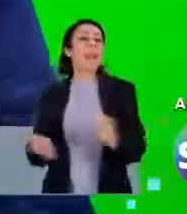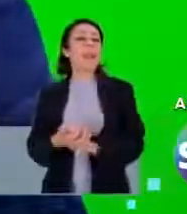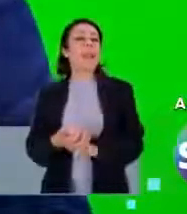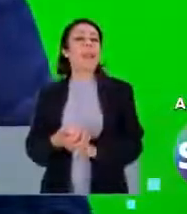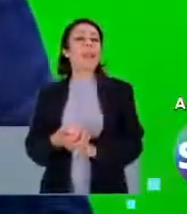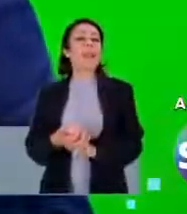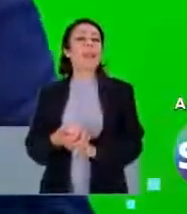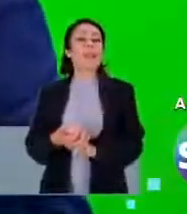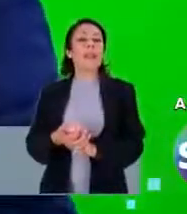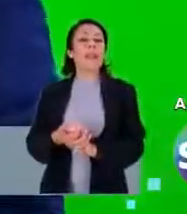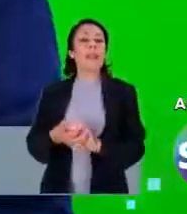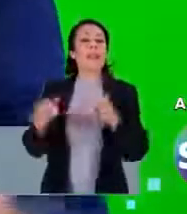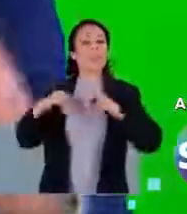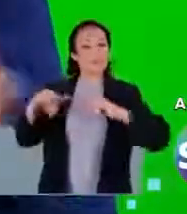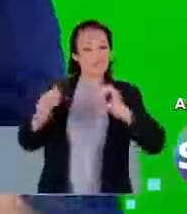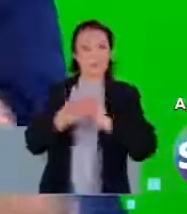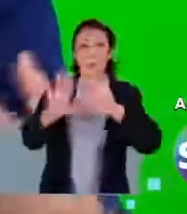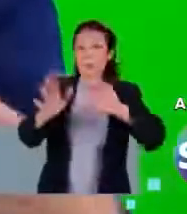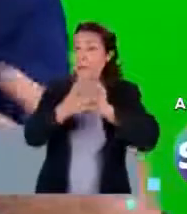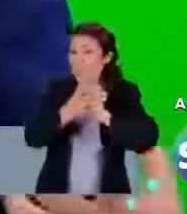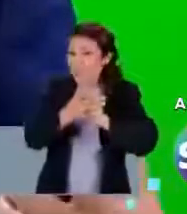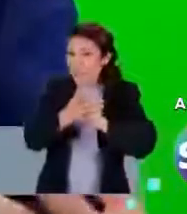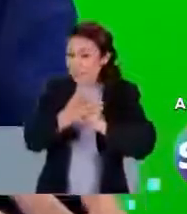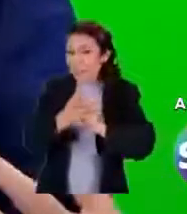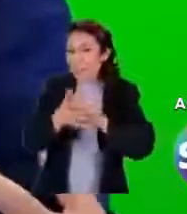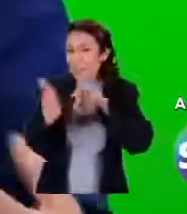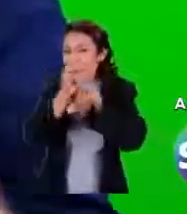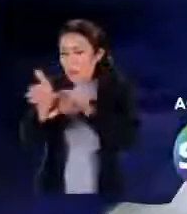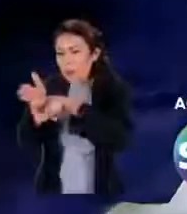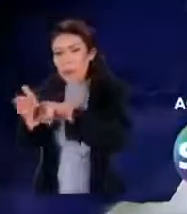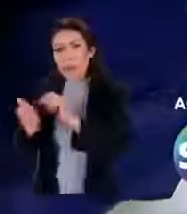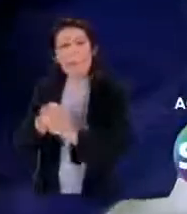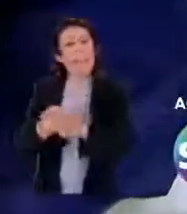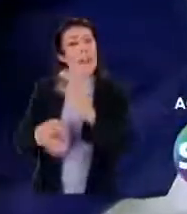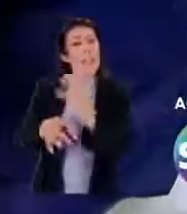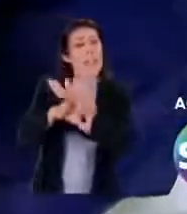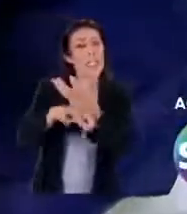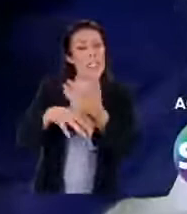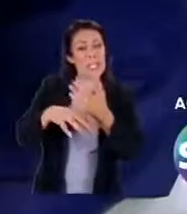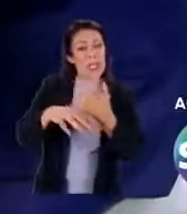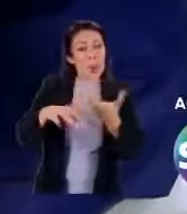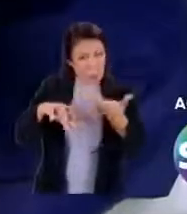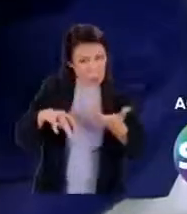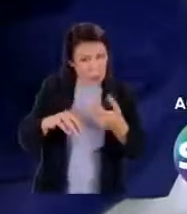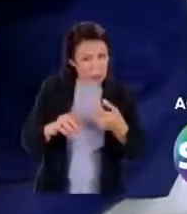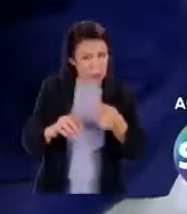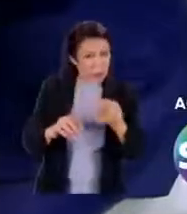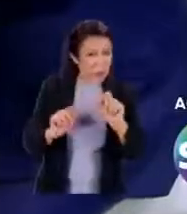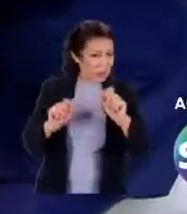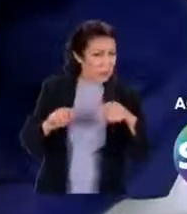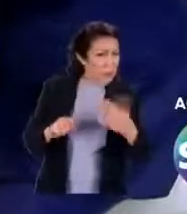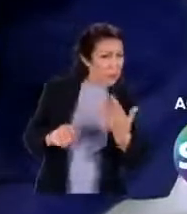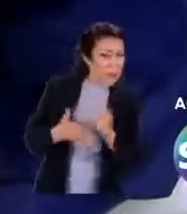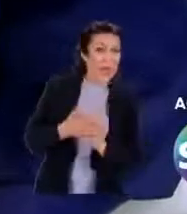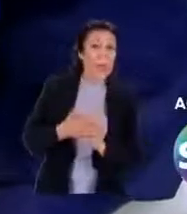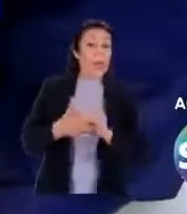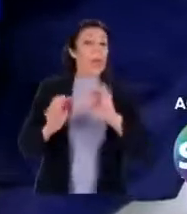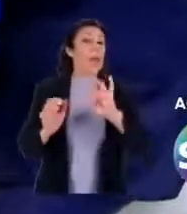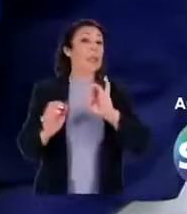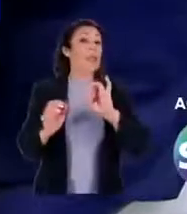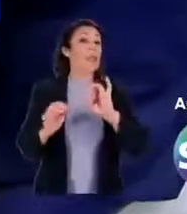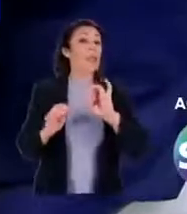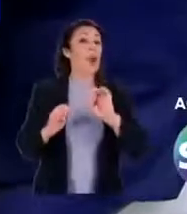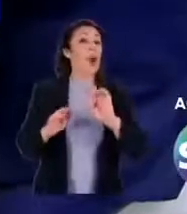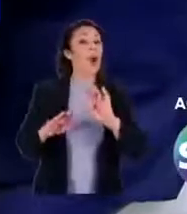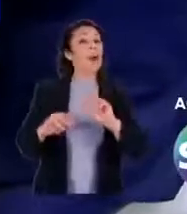plebiscito mas daí você não esvazia o Congresso mas o plebiscito é só um fusível para não ter o curto-circuito